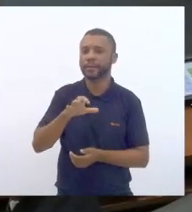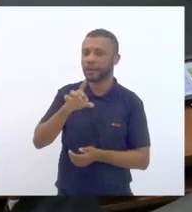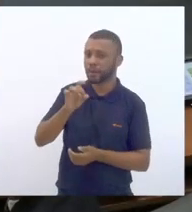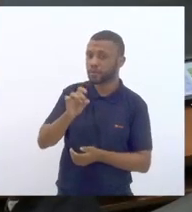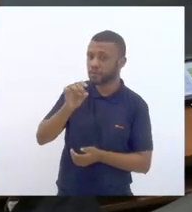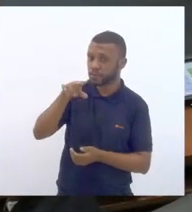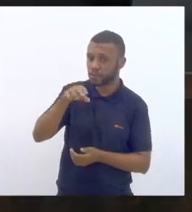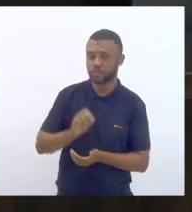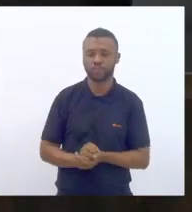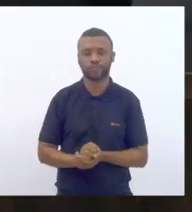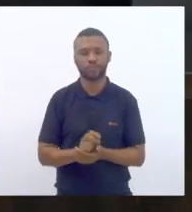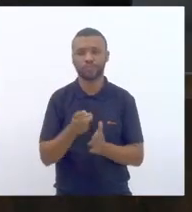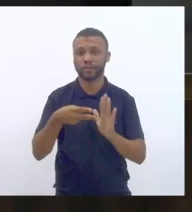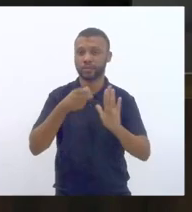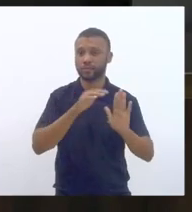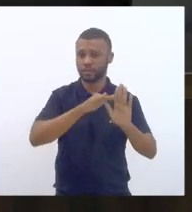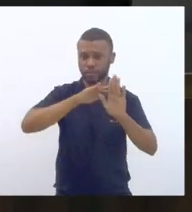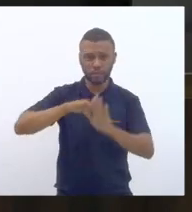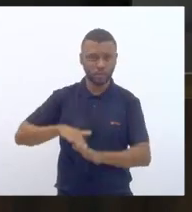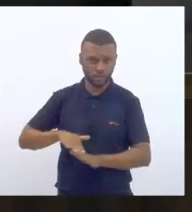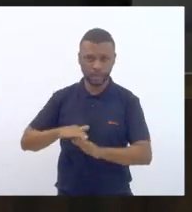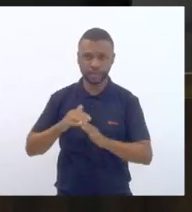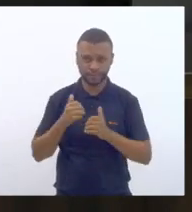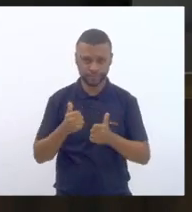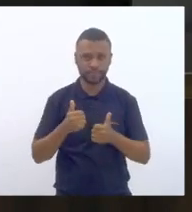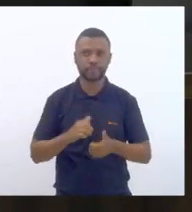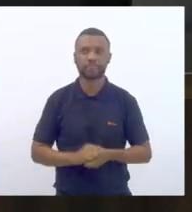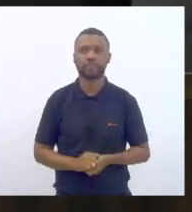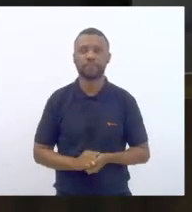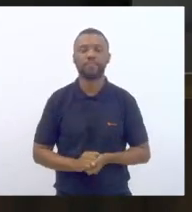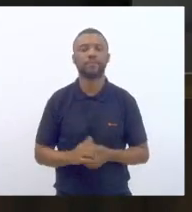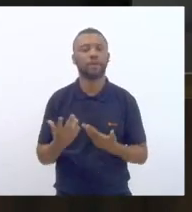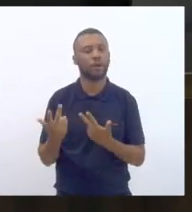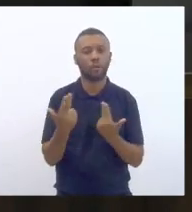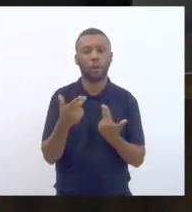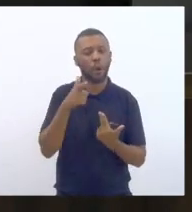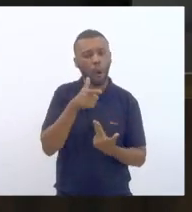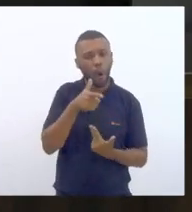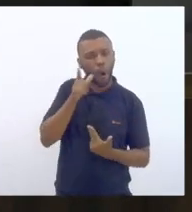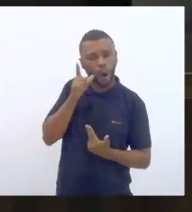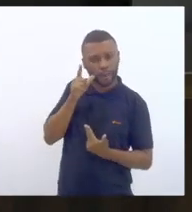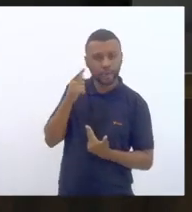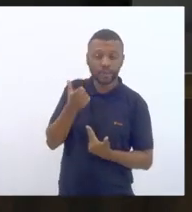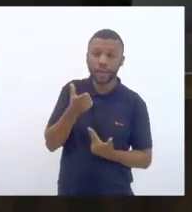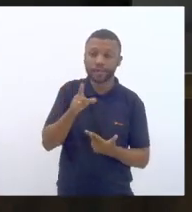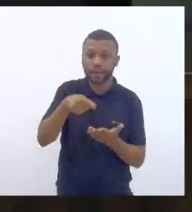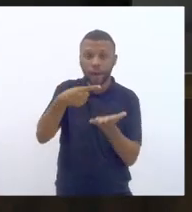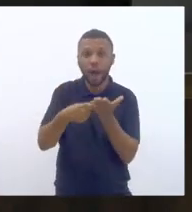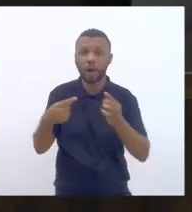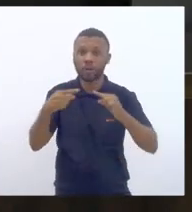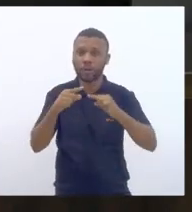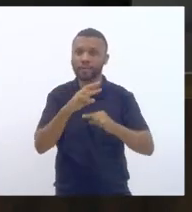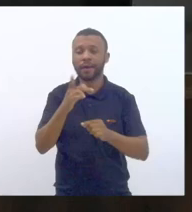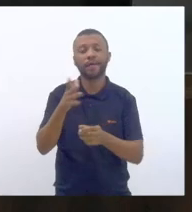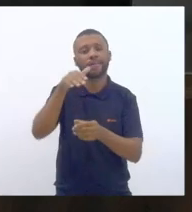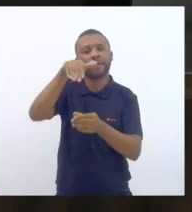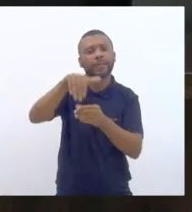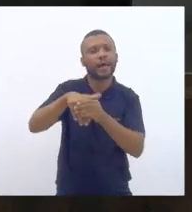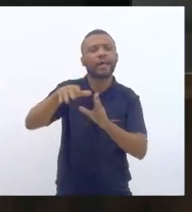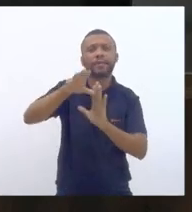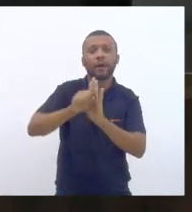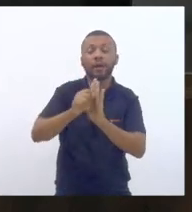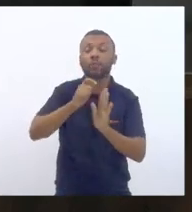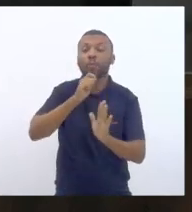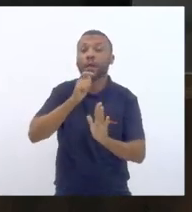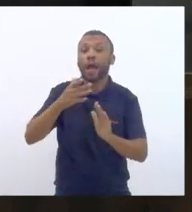derrubada. Então, como o dia de ontem, quero acordar aqui que nós vamos votar simbolicamente o que tem acordo,